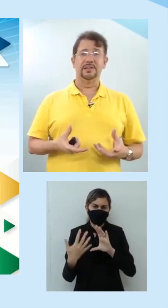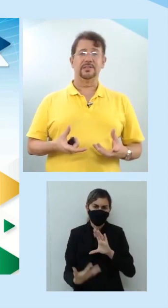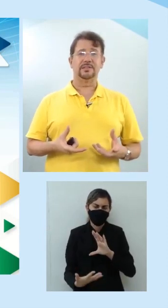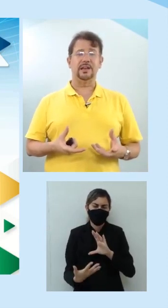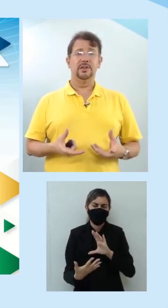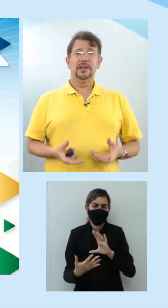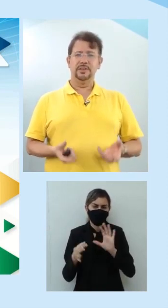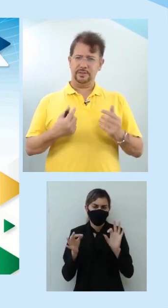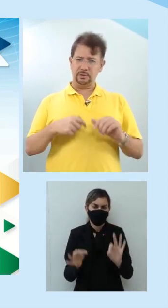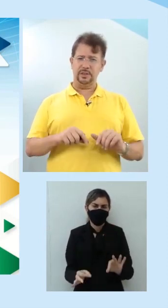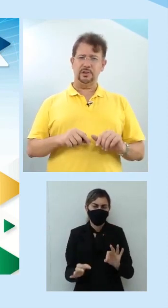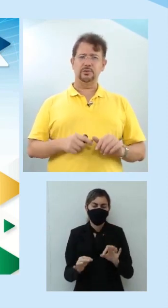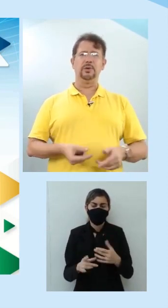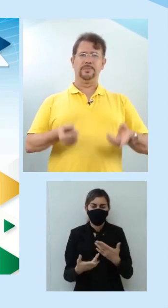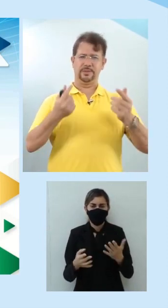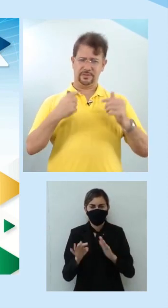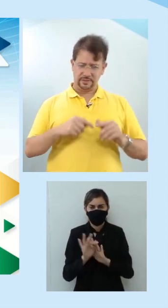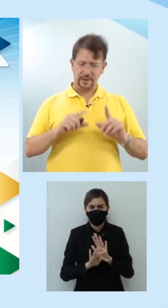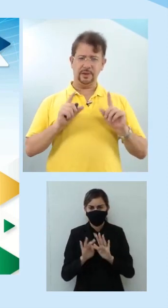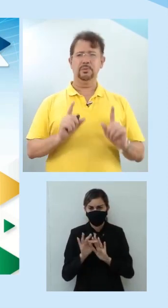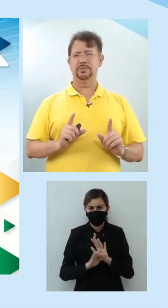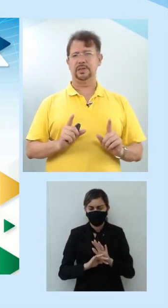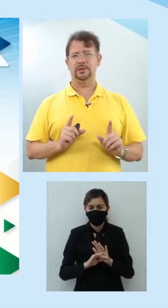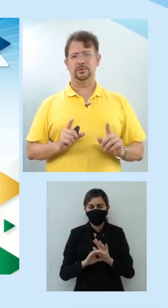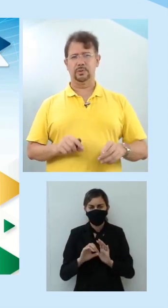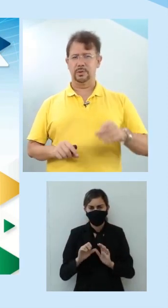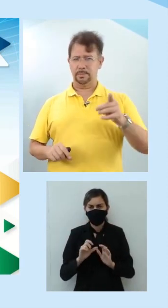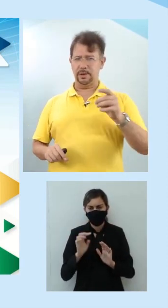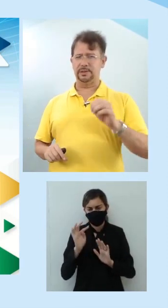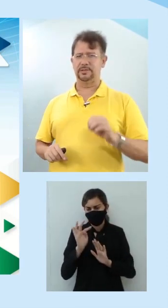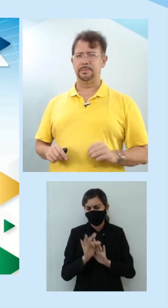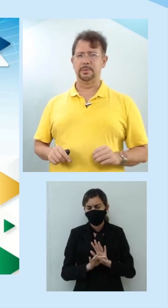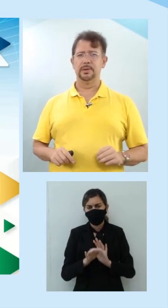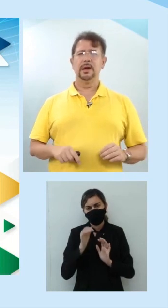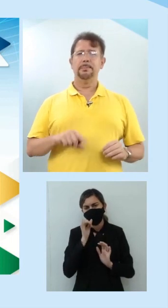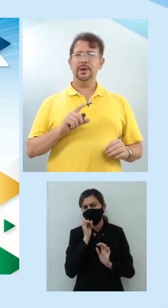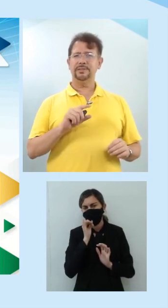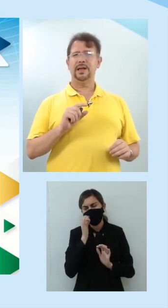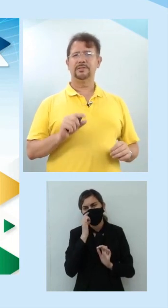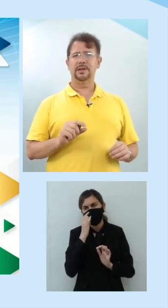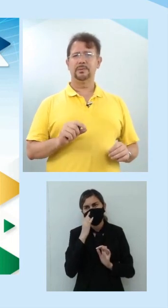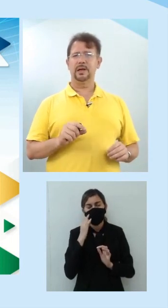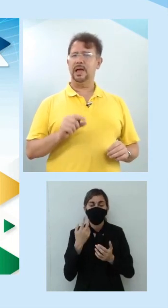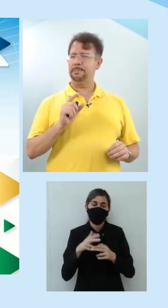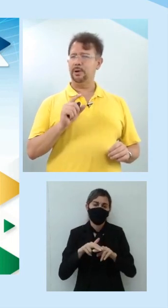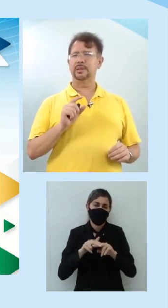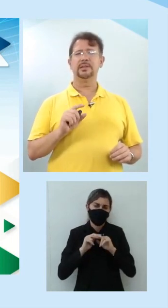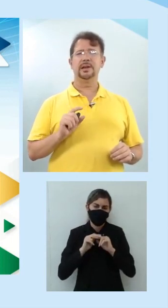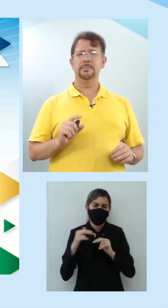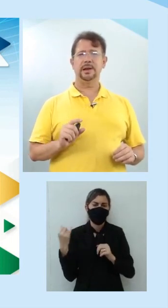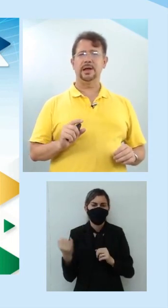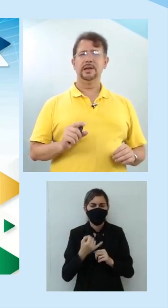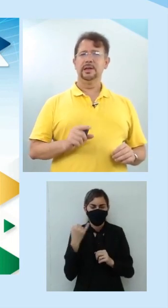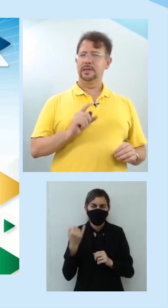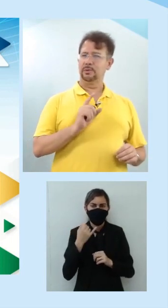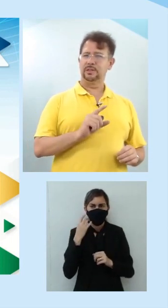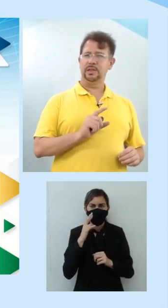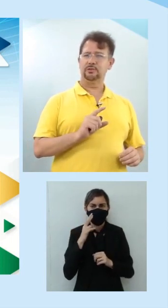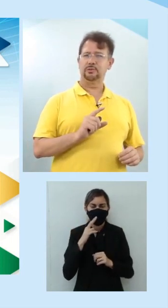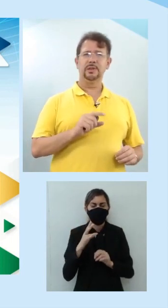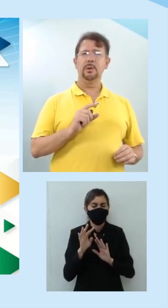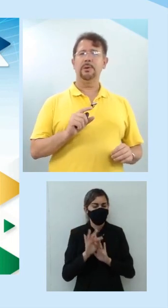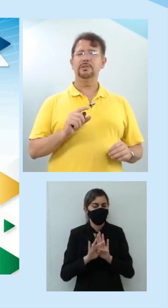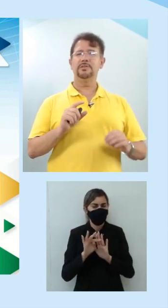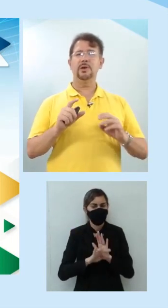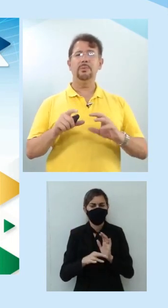característica, certo, de seu texto ser um texto. Por exemplo, por essa razão, é importante lembrar que o